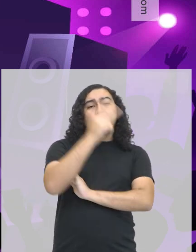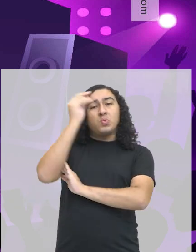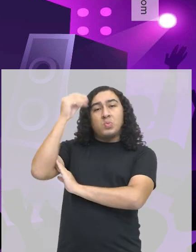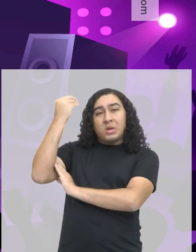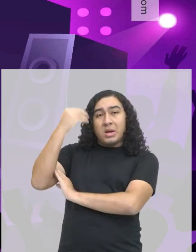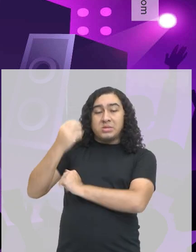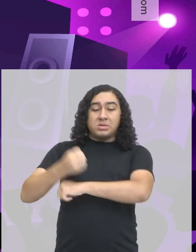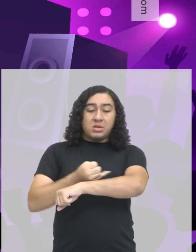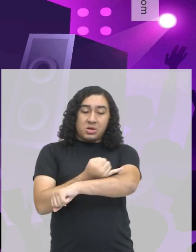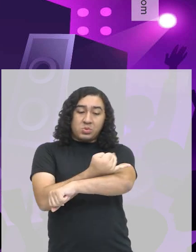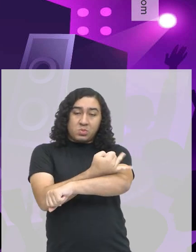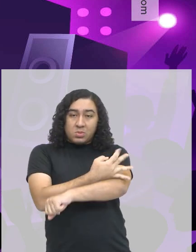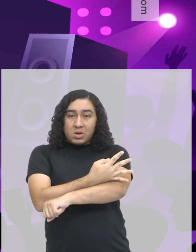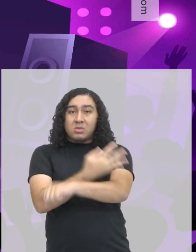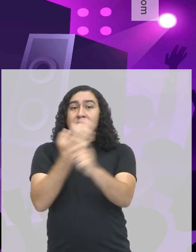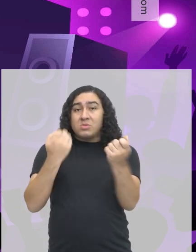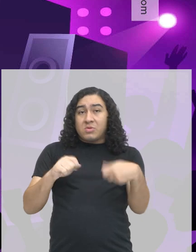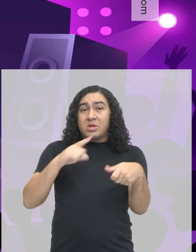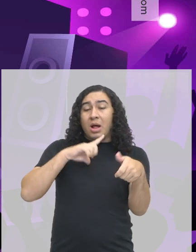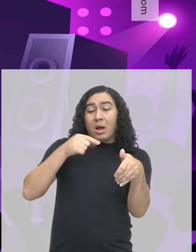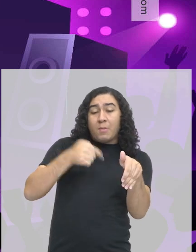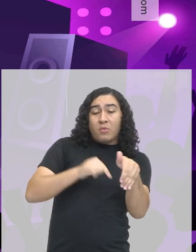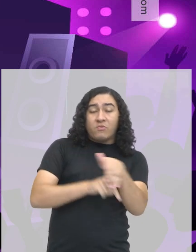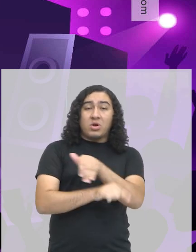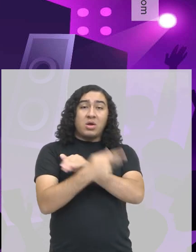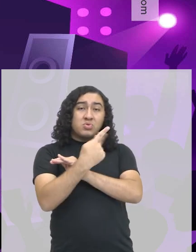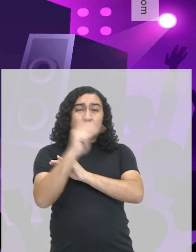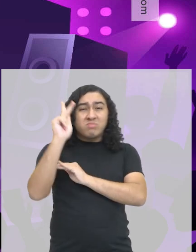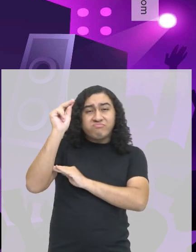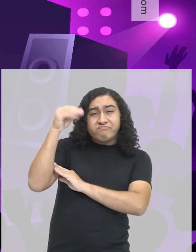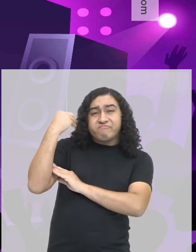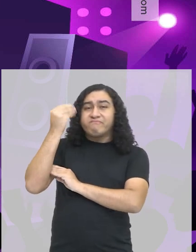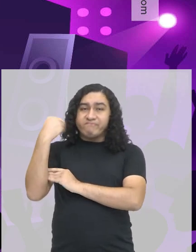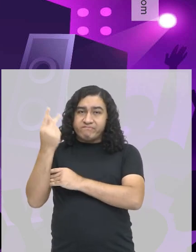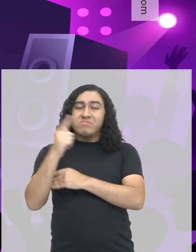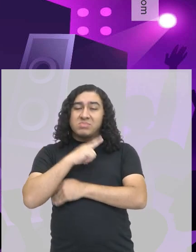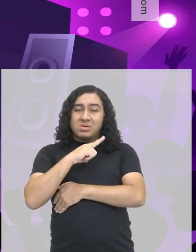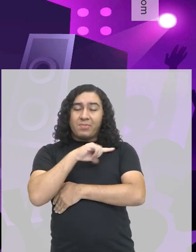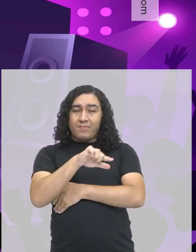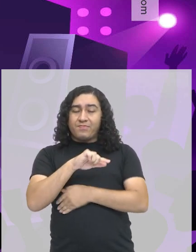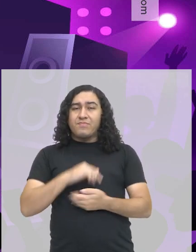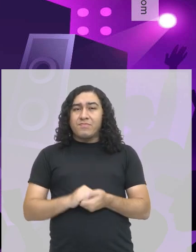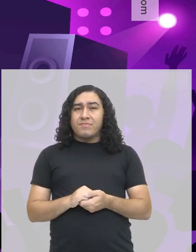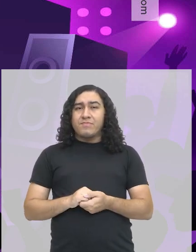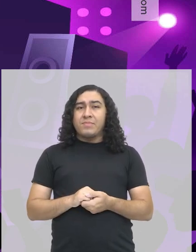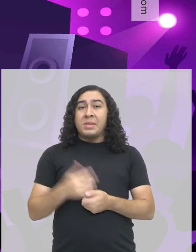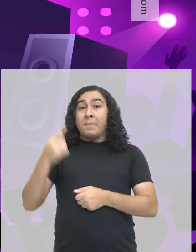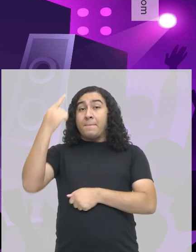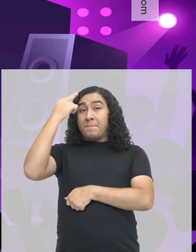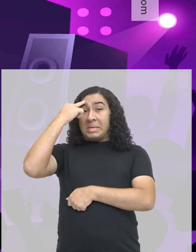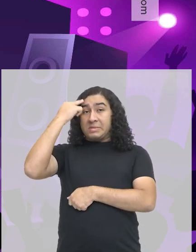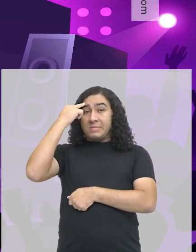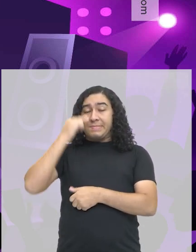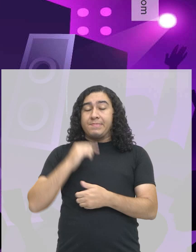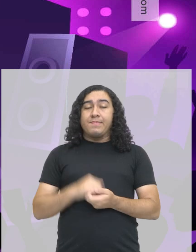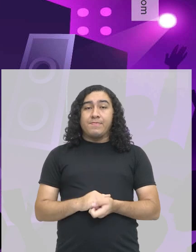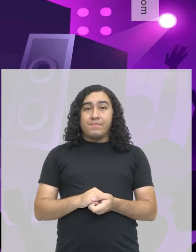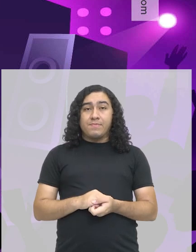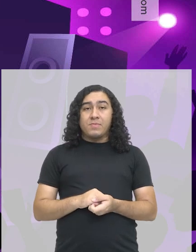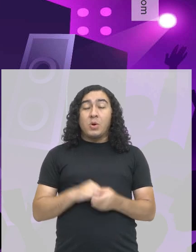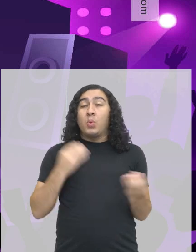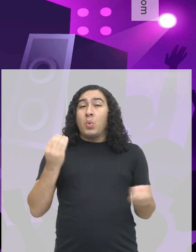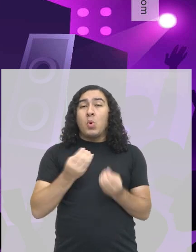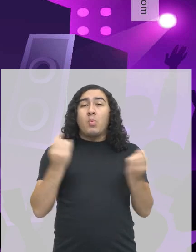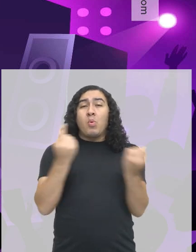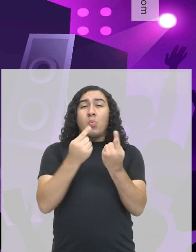sentimentos pode aprofundar sua apreciação estética. Pergunte a si mesmo, como a